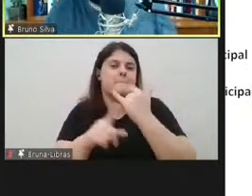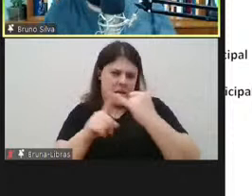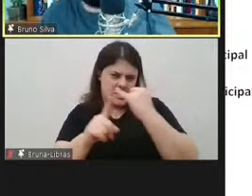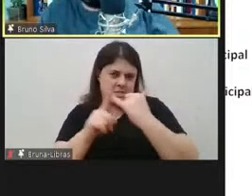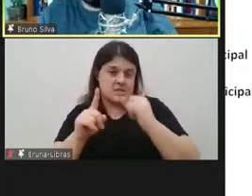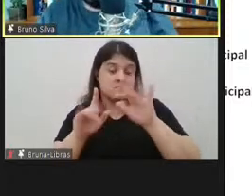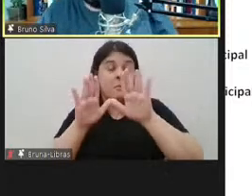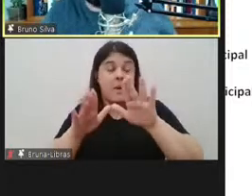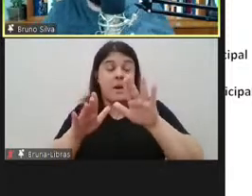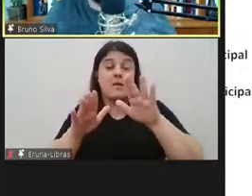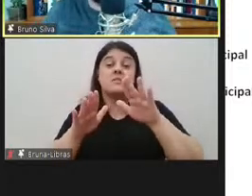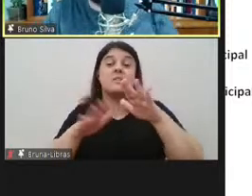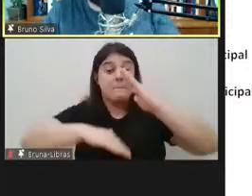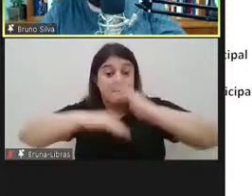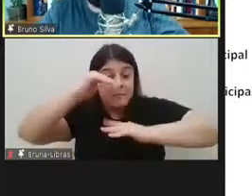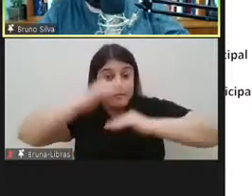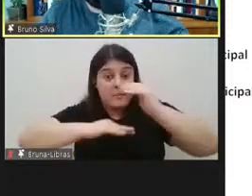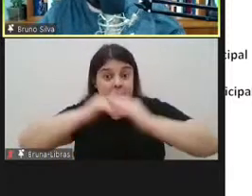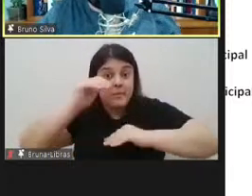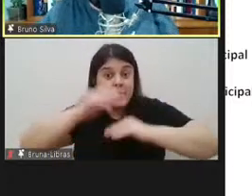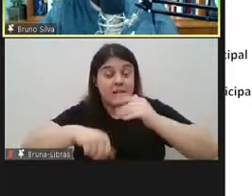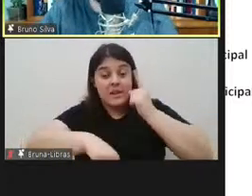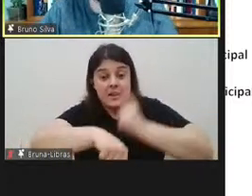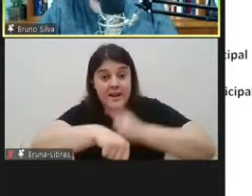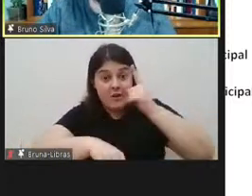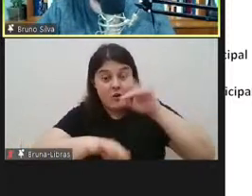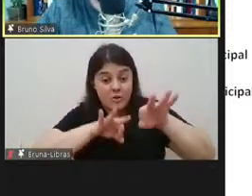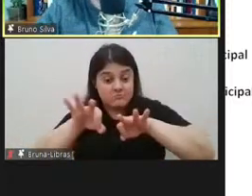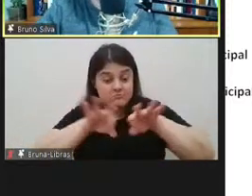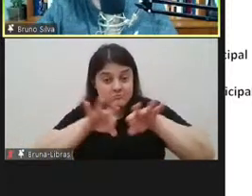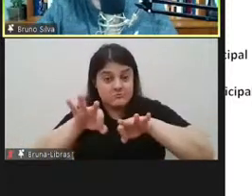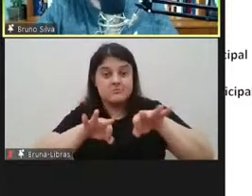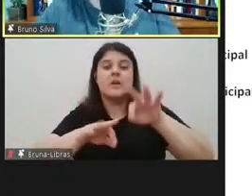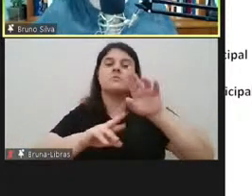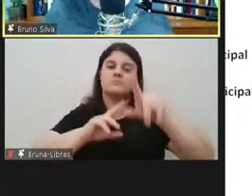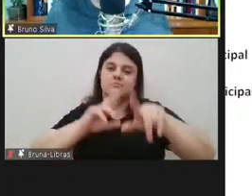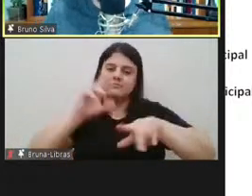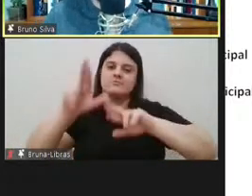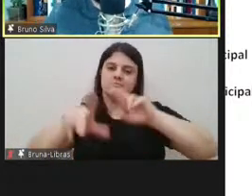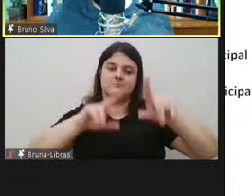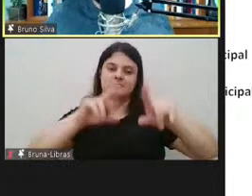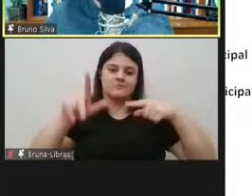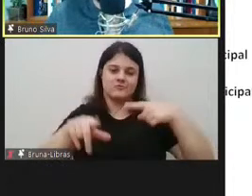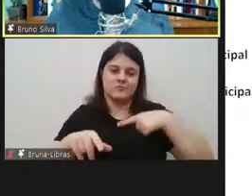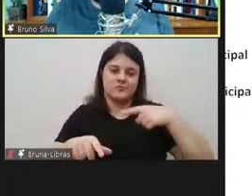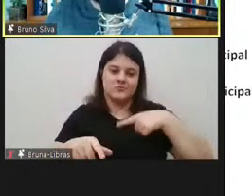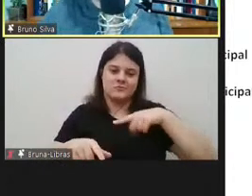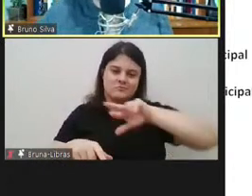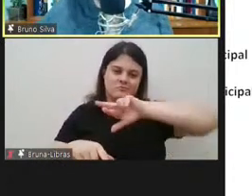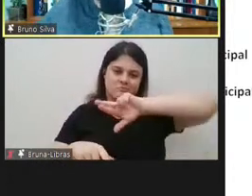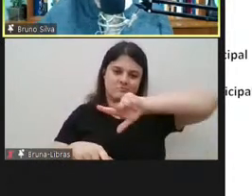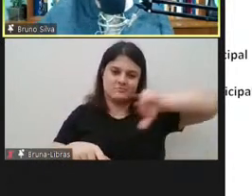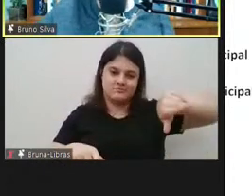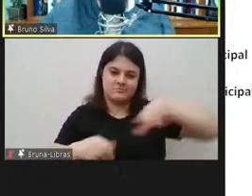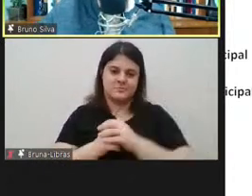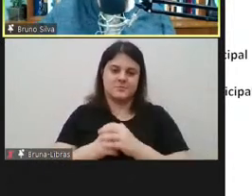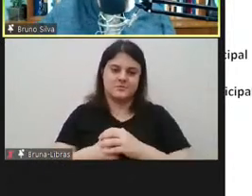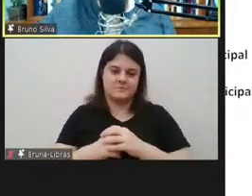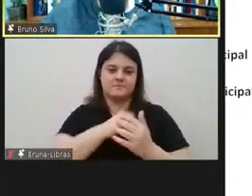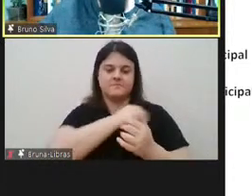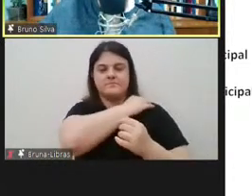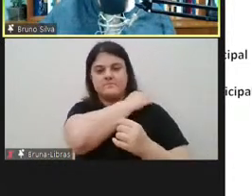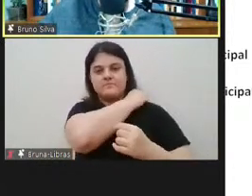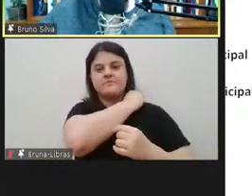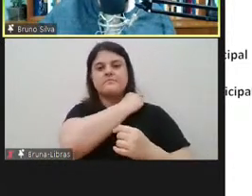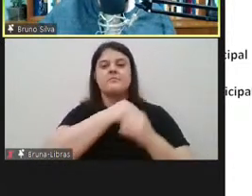institucional mas na prática ali no como as estações é a gente umas em relação às outras tem características